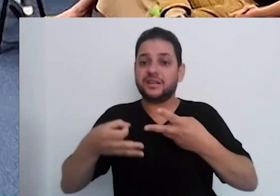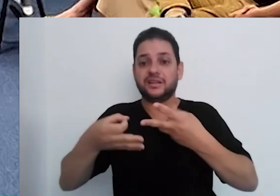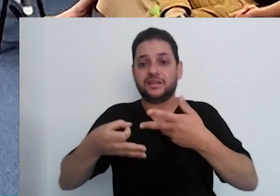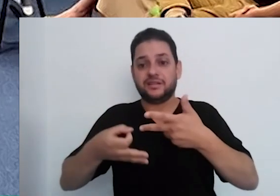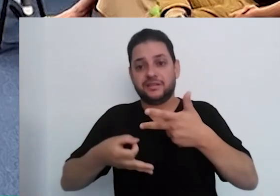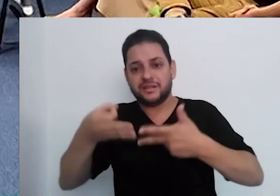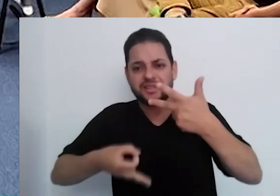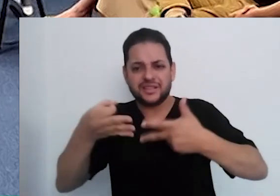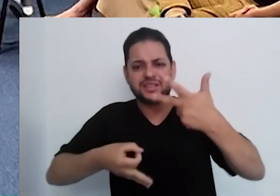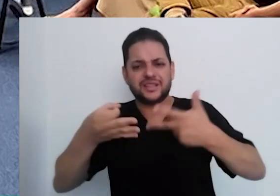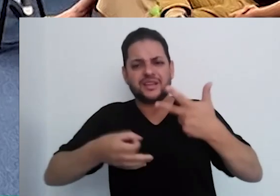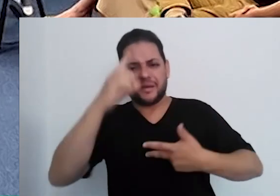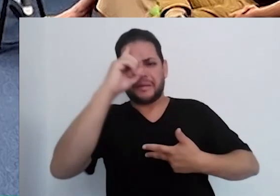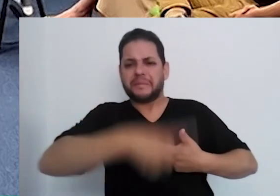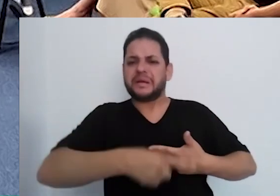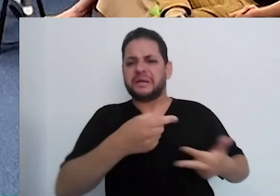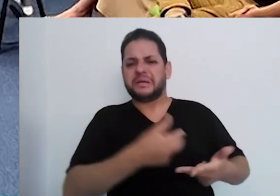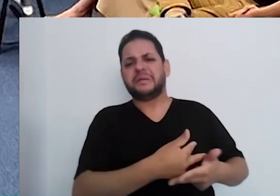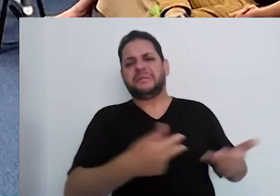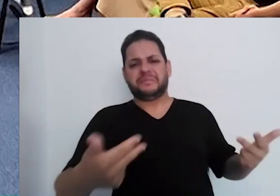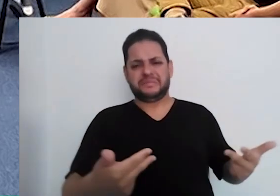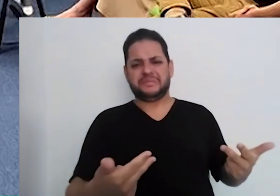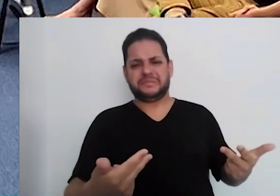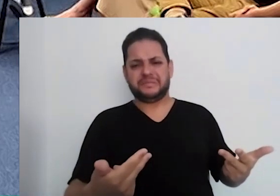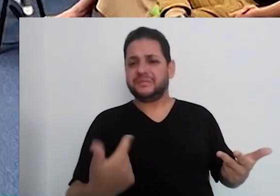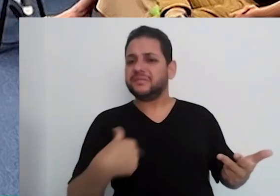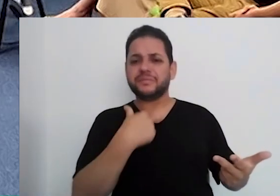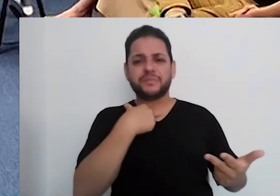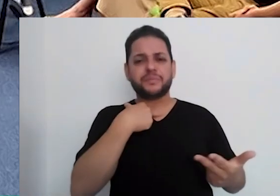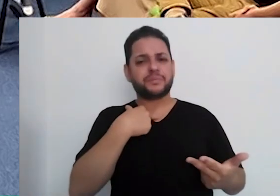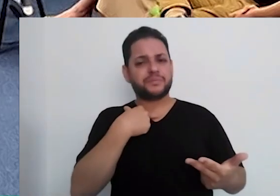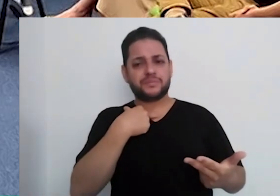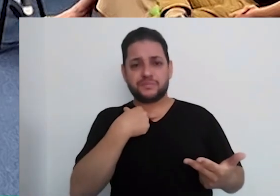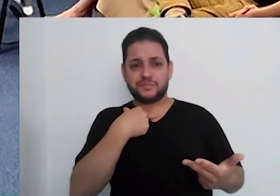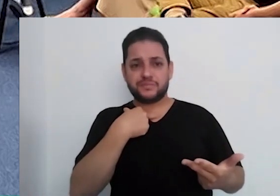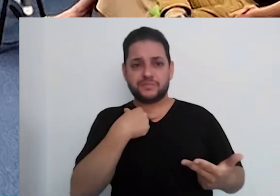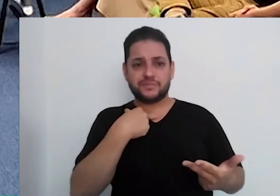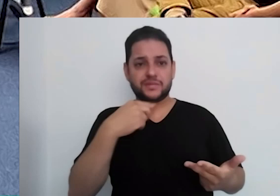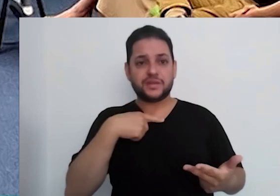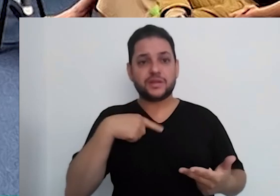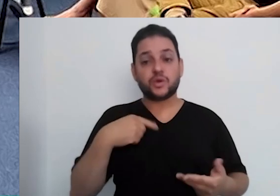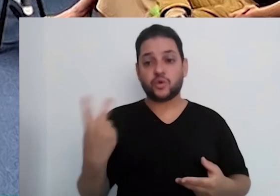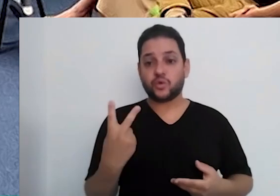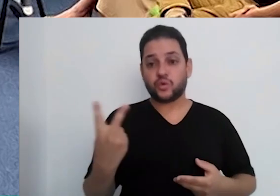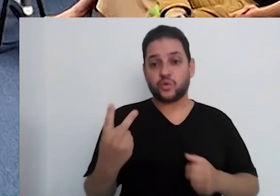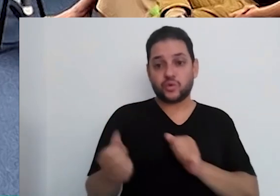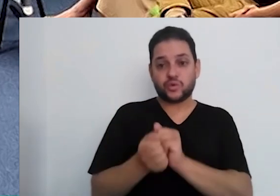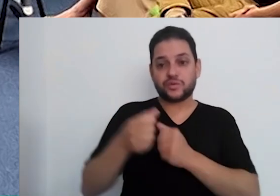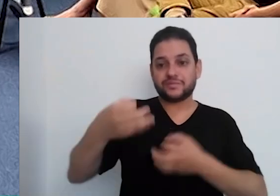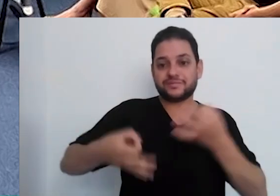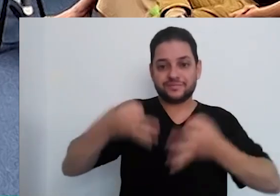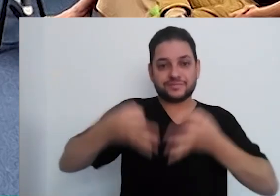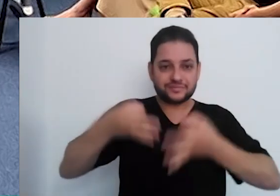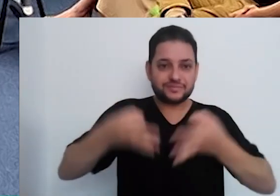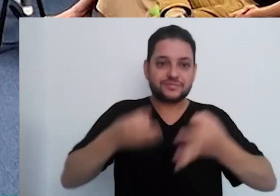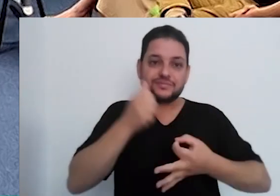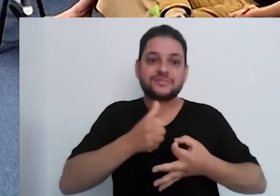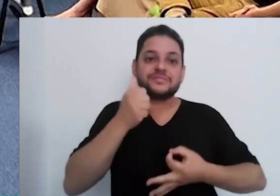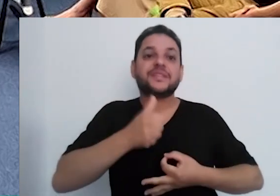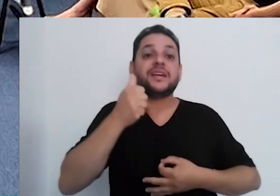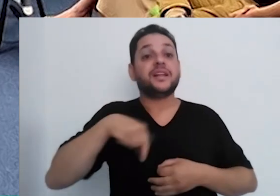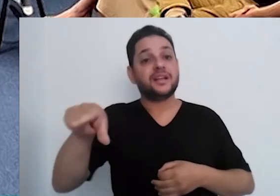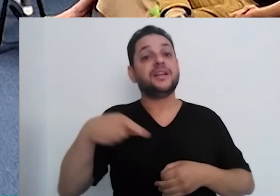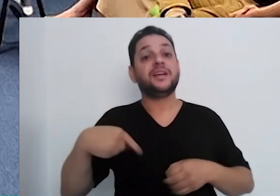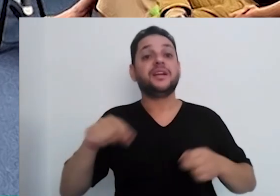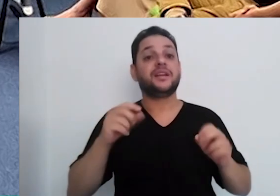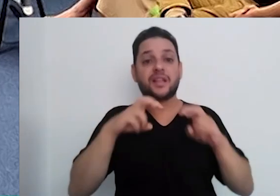essa postura e a gente eh nós né tô com mais duas juízas aqui que que estão acostumadas também a fazer audiência é